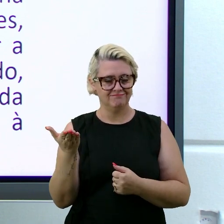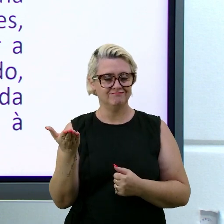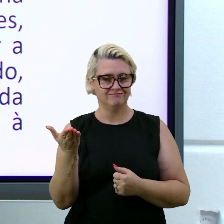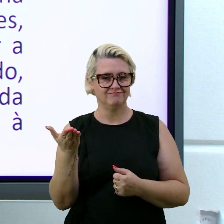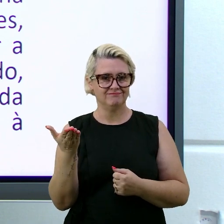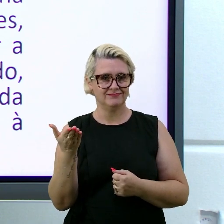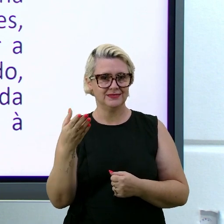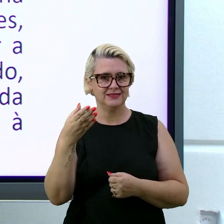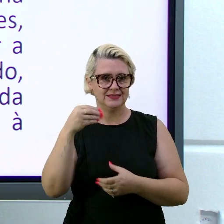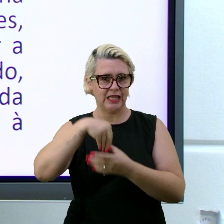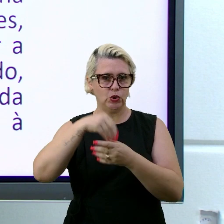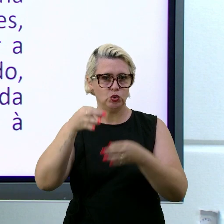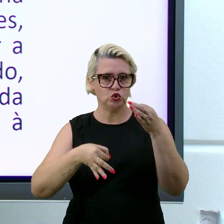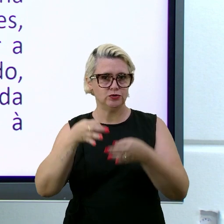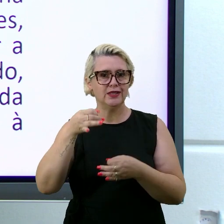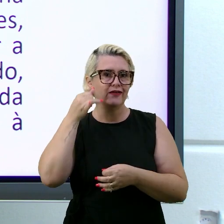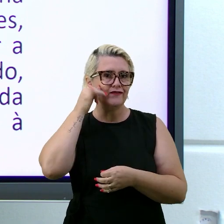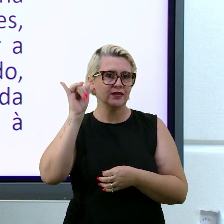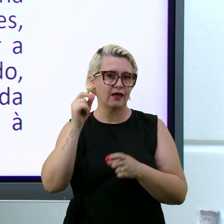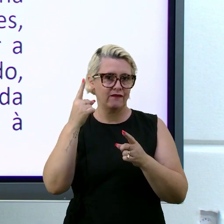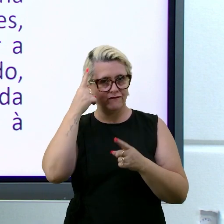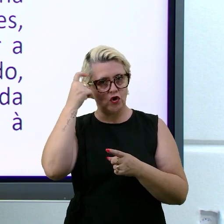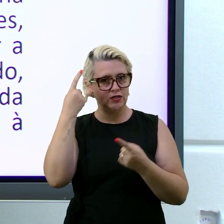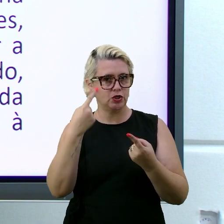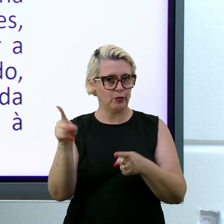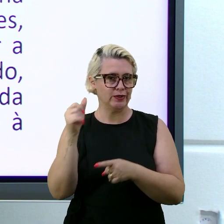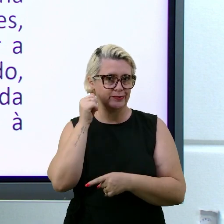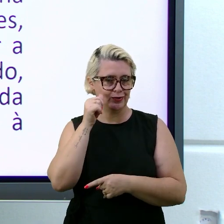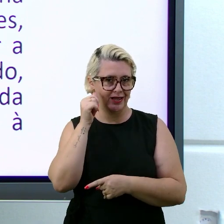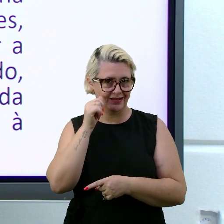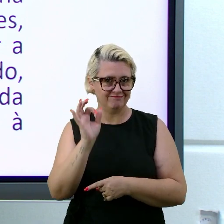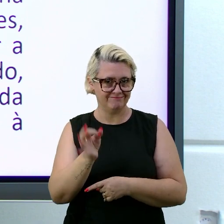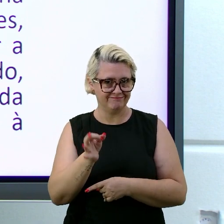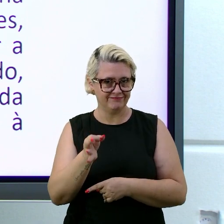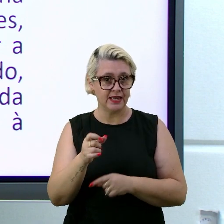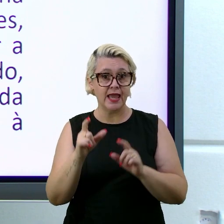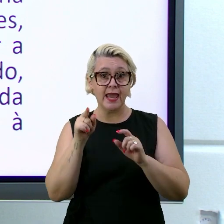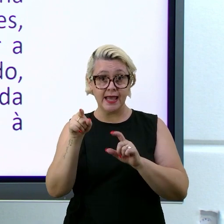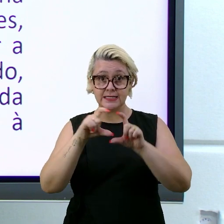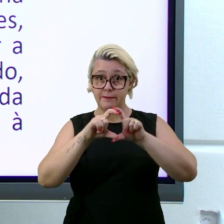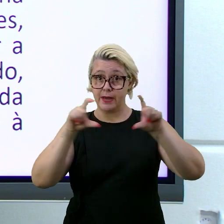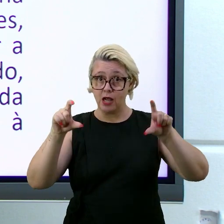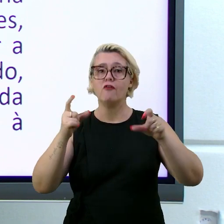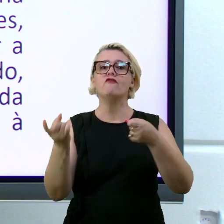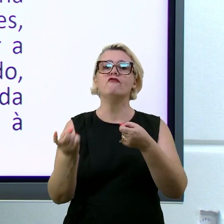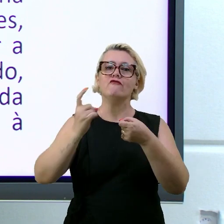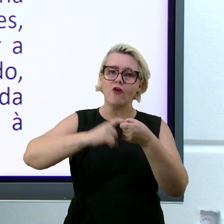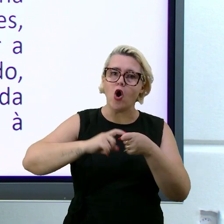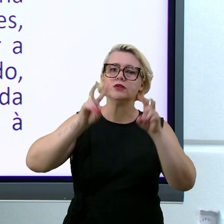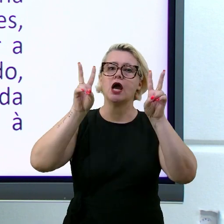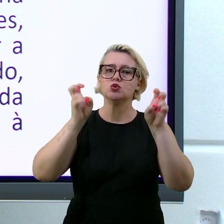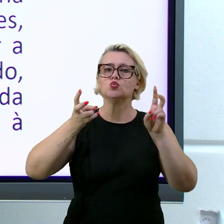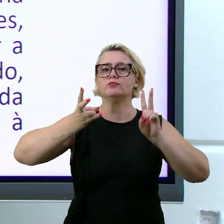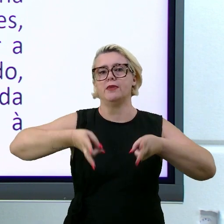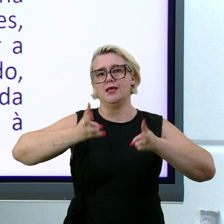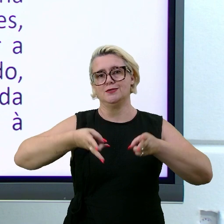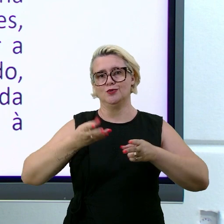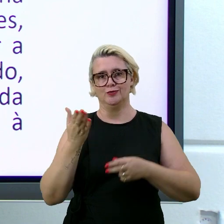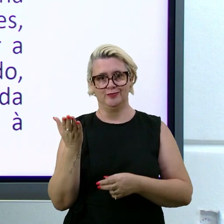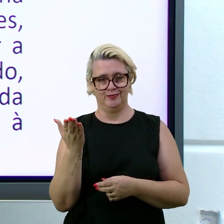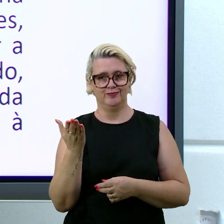de justiça, para combater a questão da violência contra a mulher. E esse parágrafo retoma justamente essa